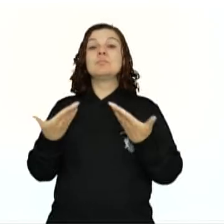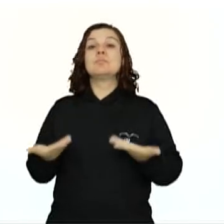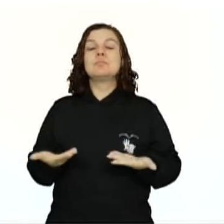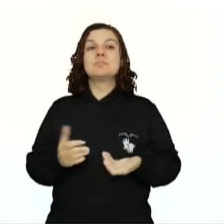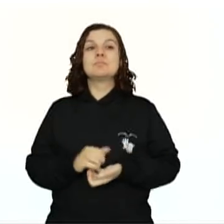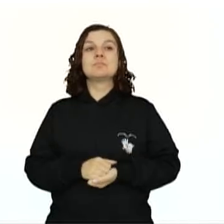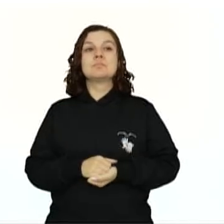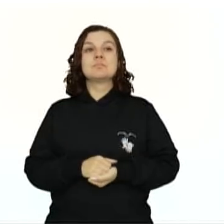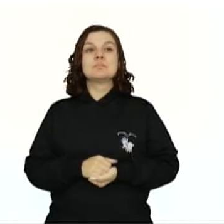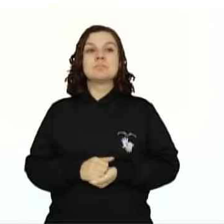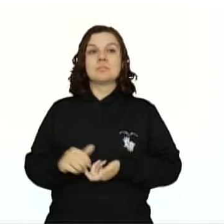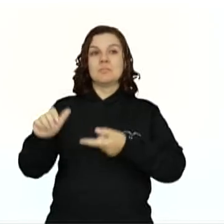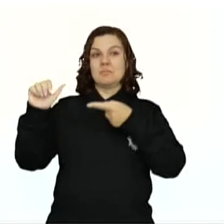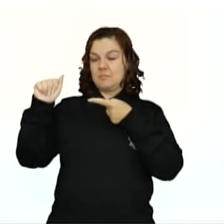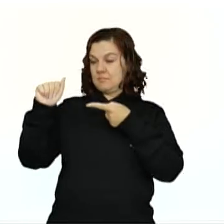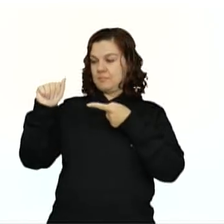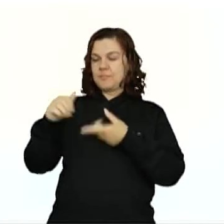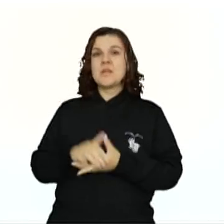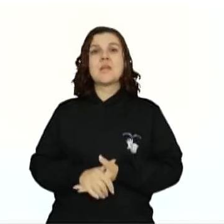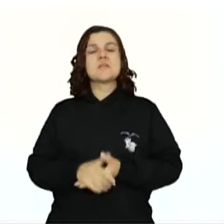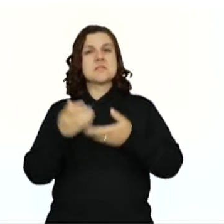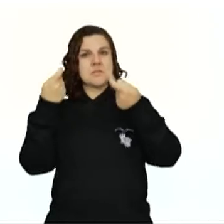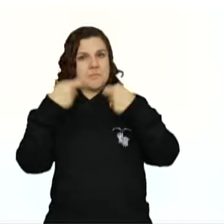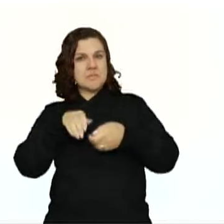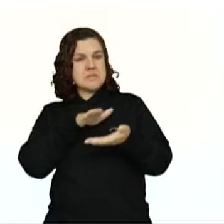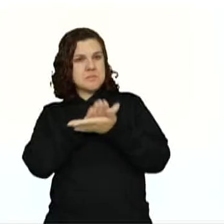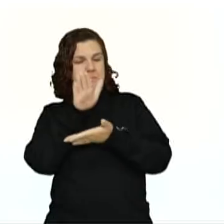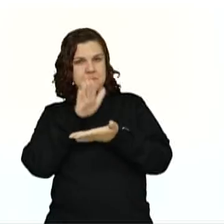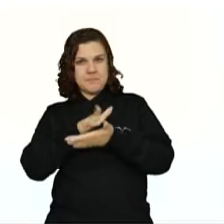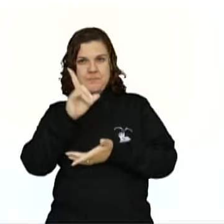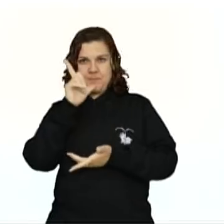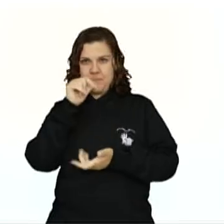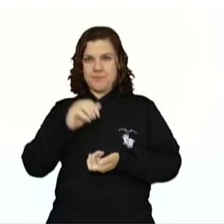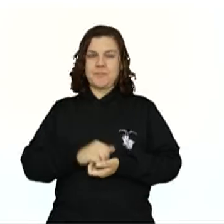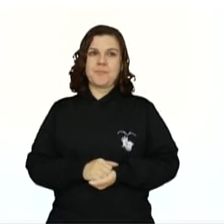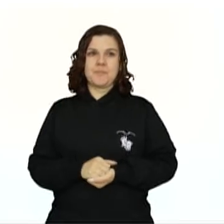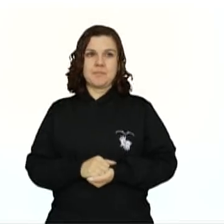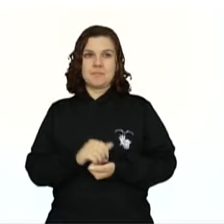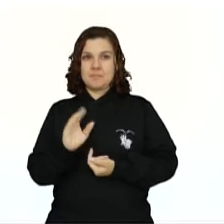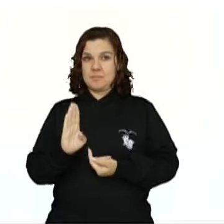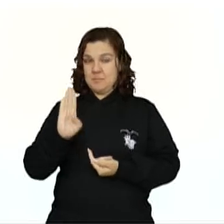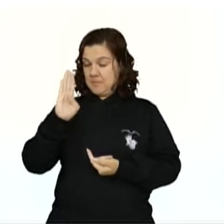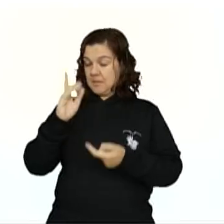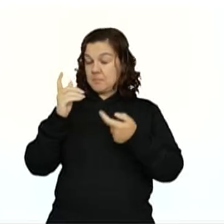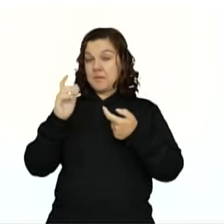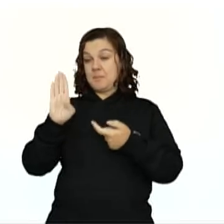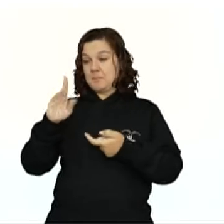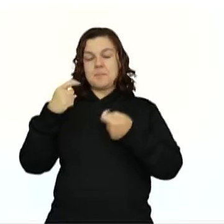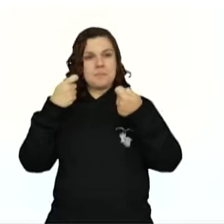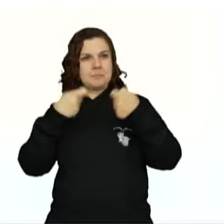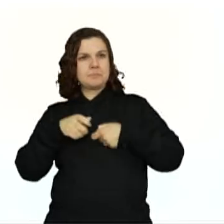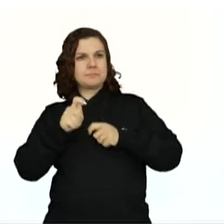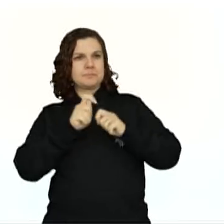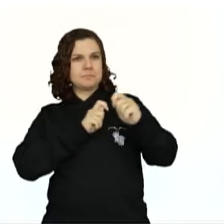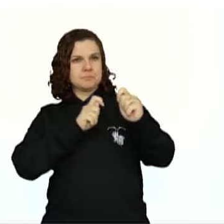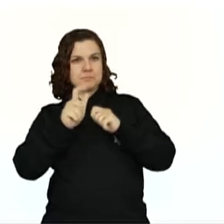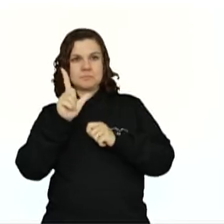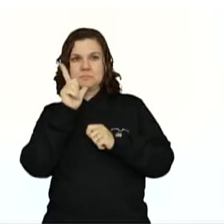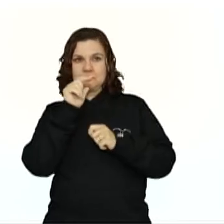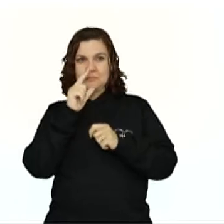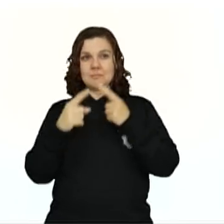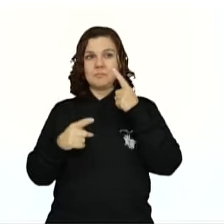ele? Letra A, precisamos desperdiçar água. Letra B,